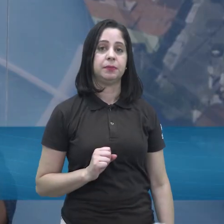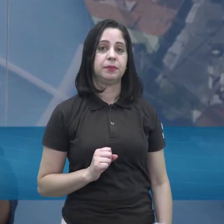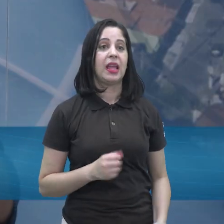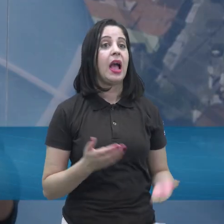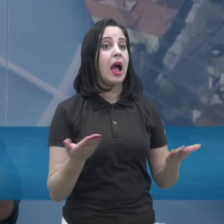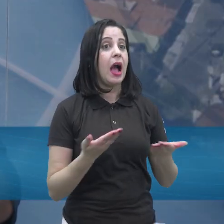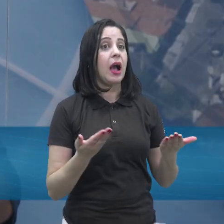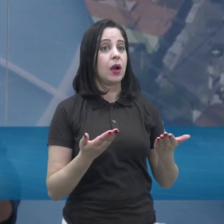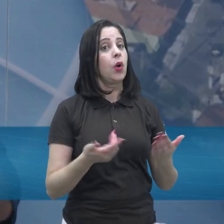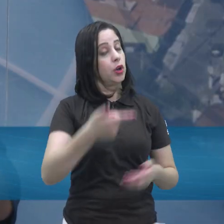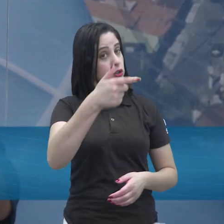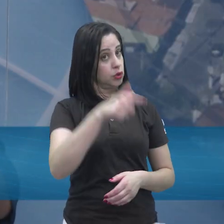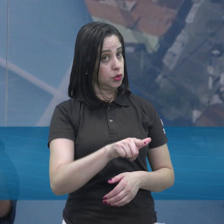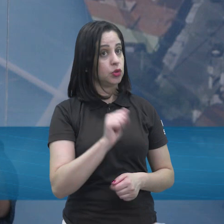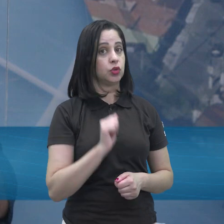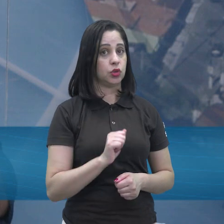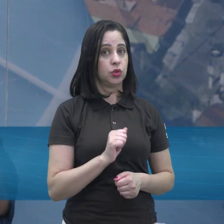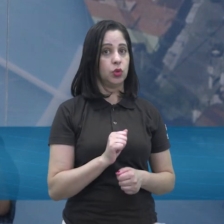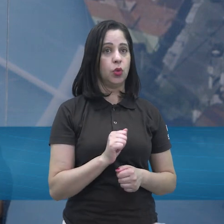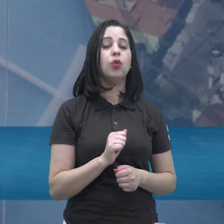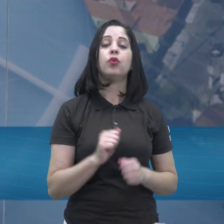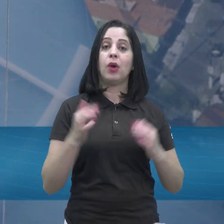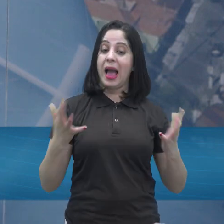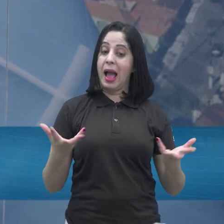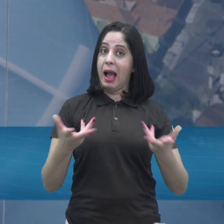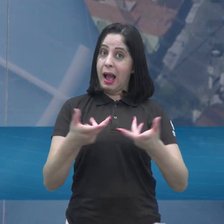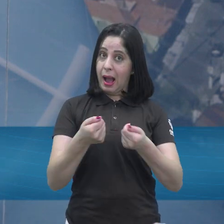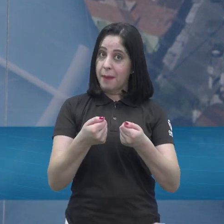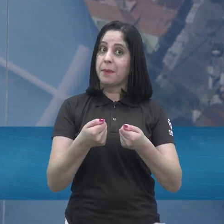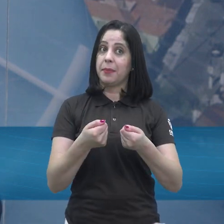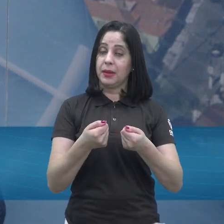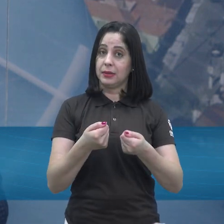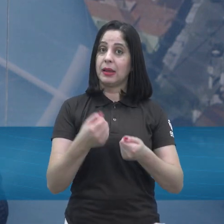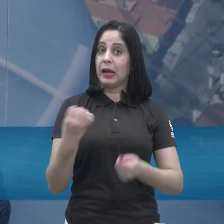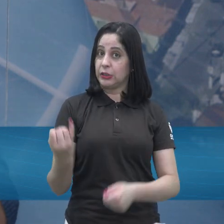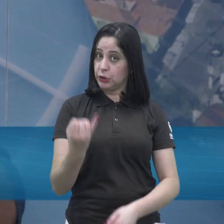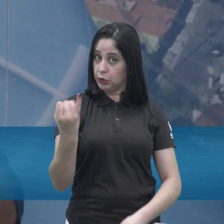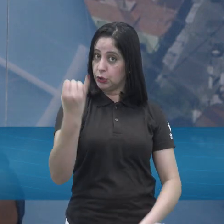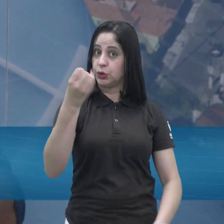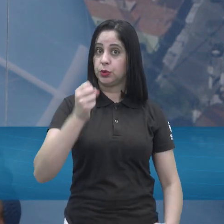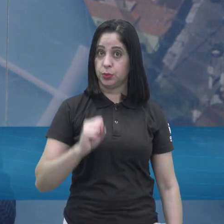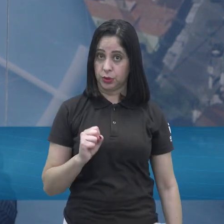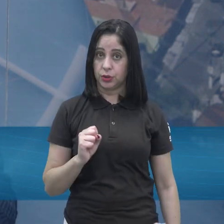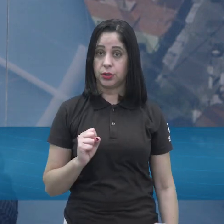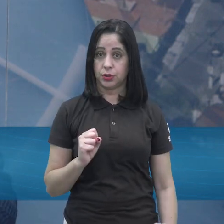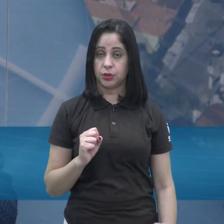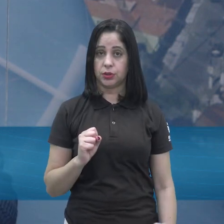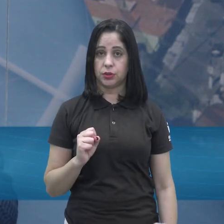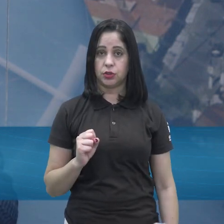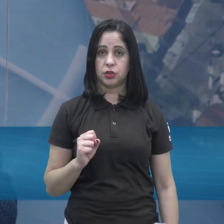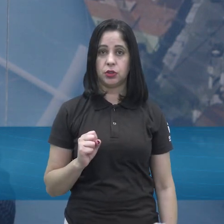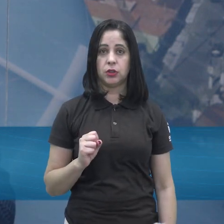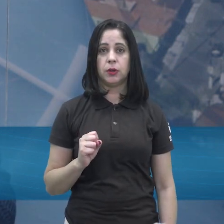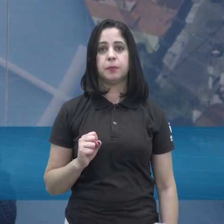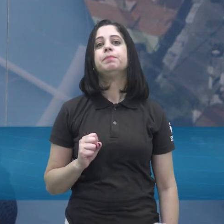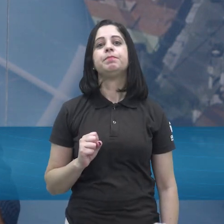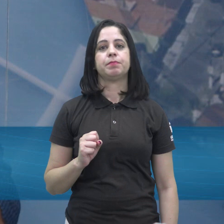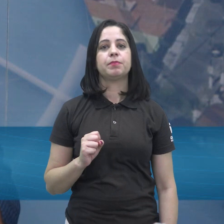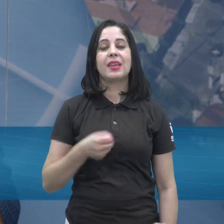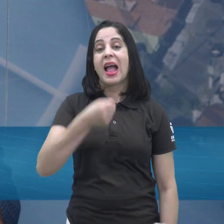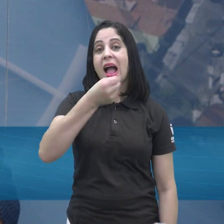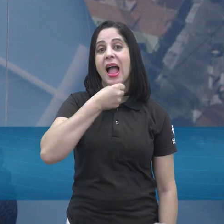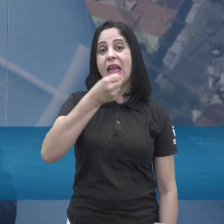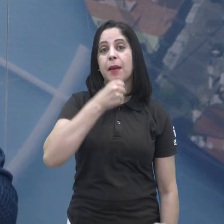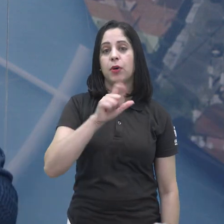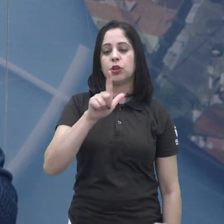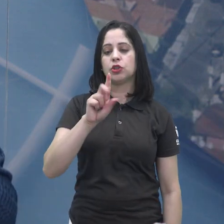volta novamente naquele ponto, Luciana, sobre as habilidades necessárias hoje em dia, que a gente citou no começo desse nosso bate-papo. E